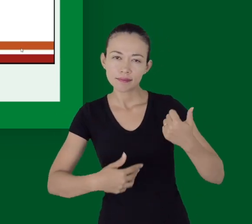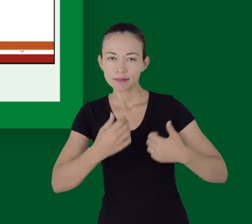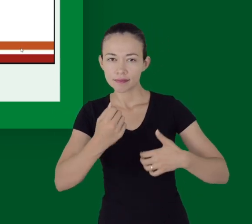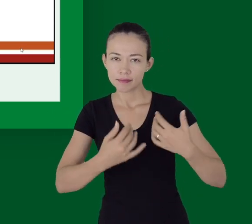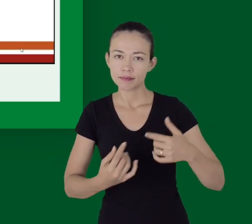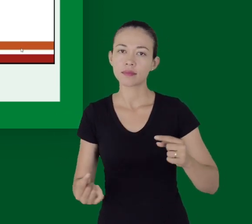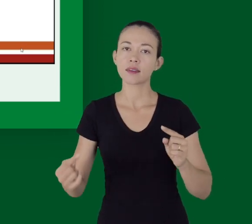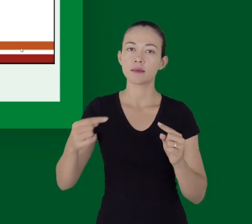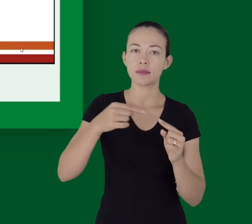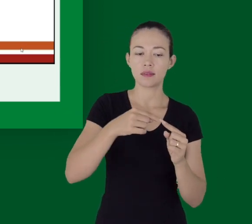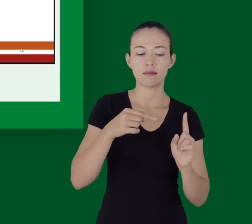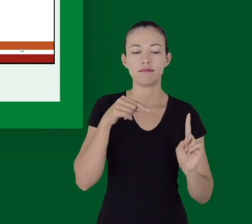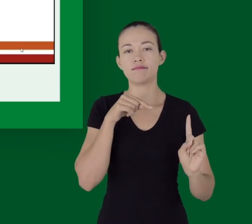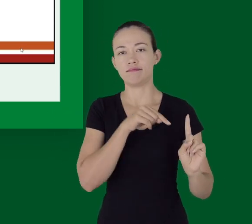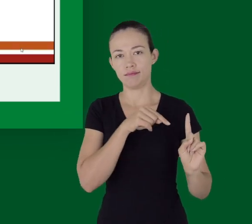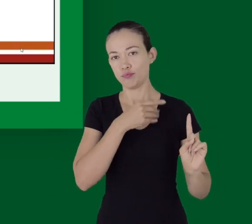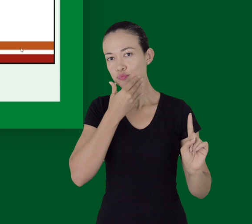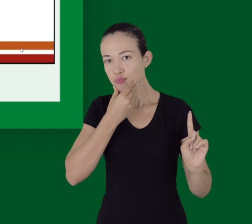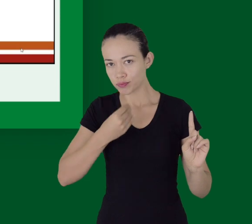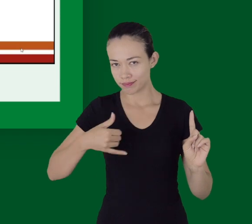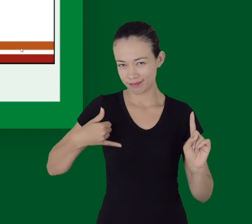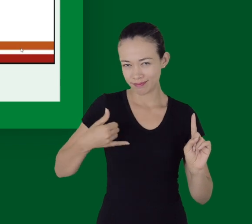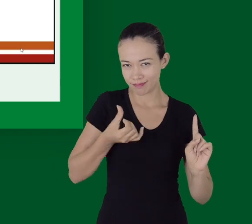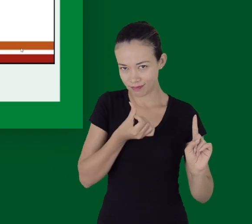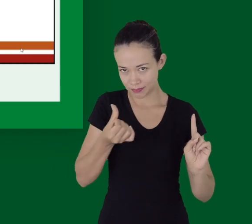a esse caso, né? Então,